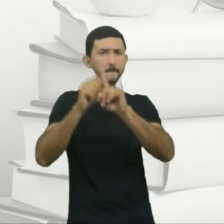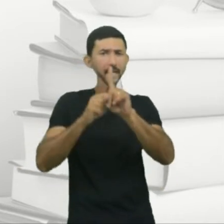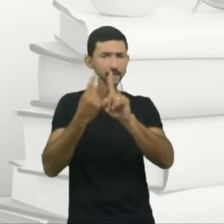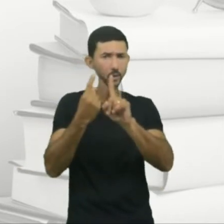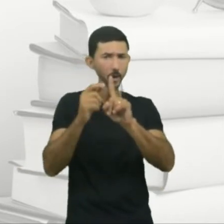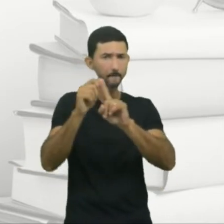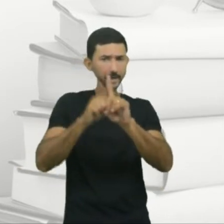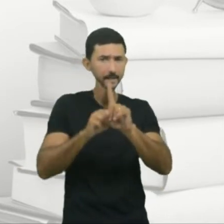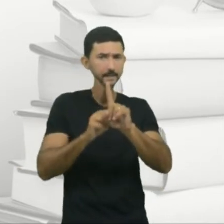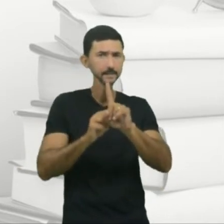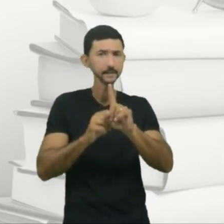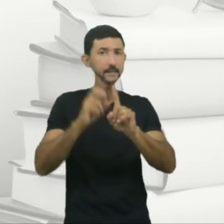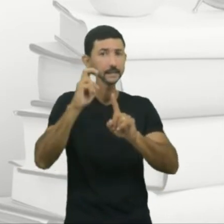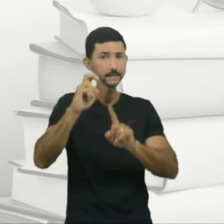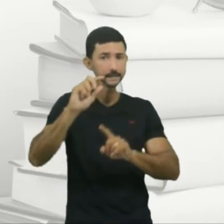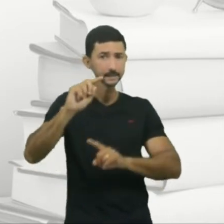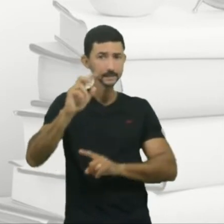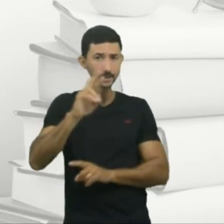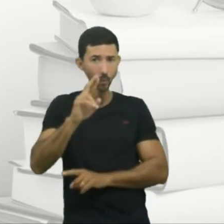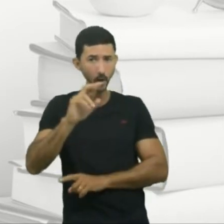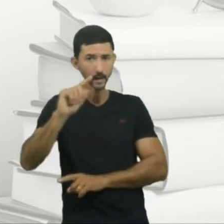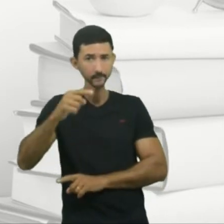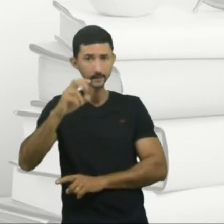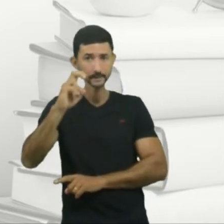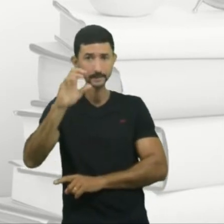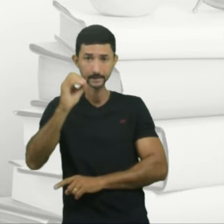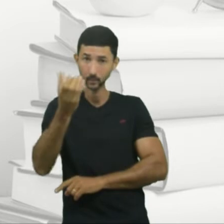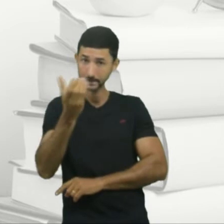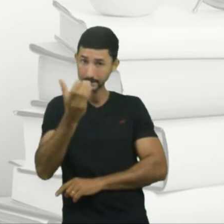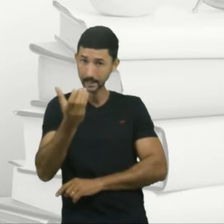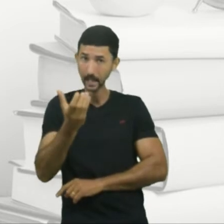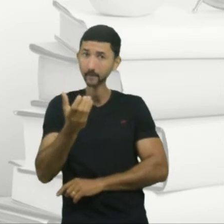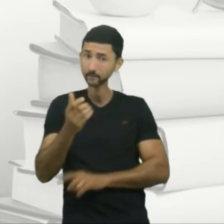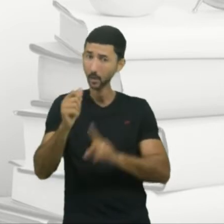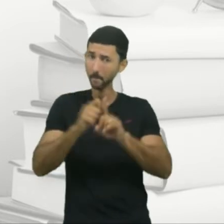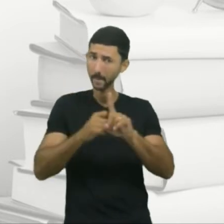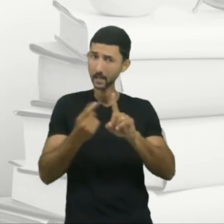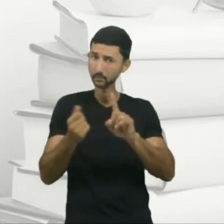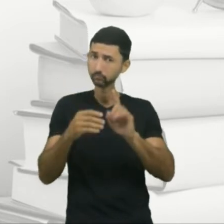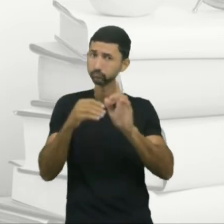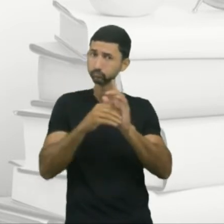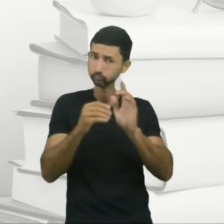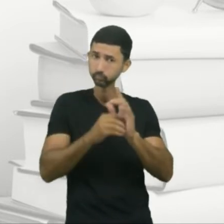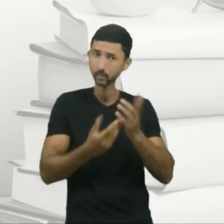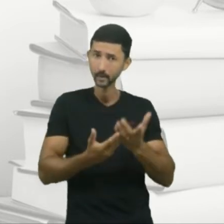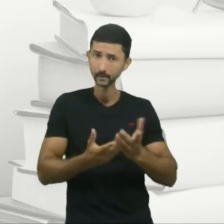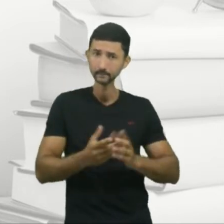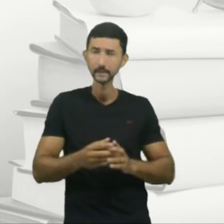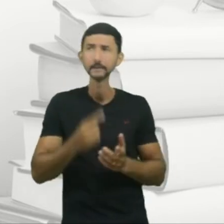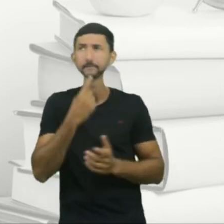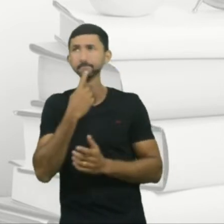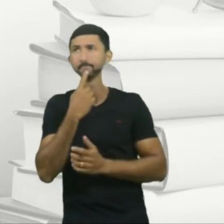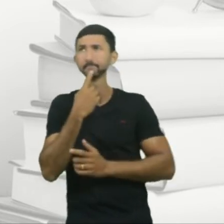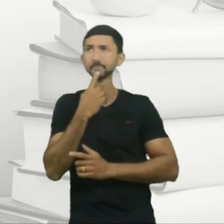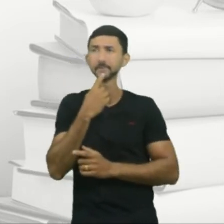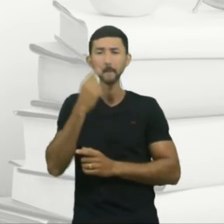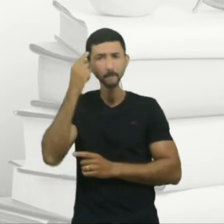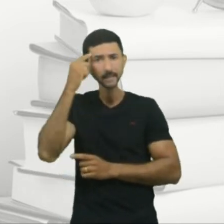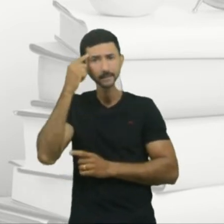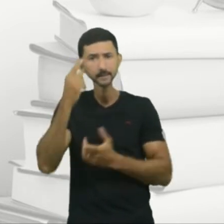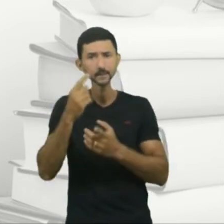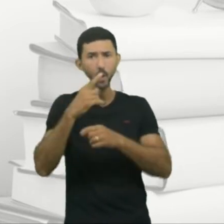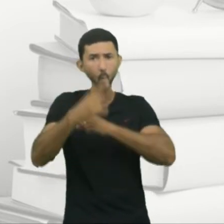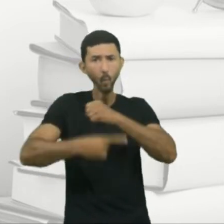o rendimento é R$ 5,50? É o rendimento mensal. Só que se você quer saber para um ano,